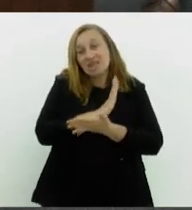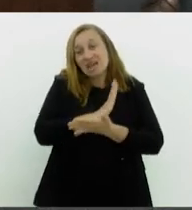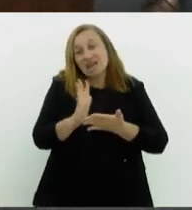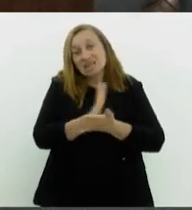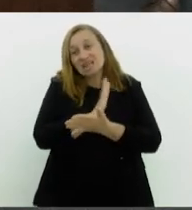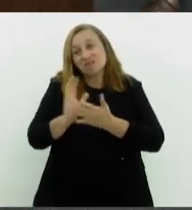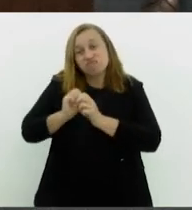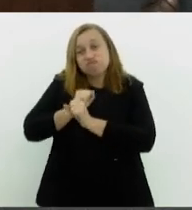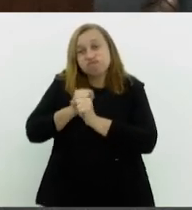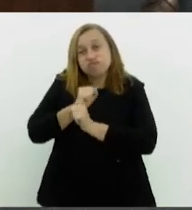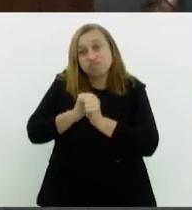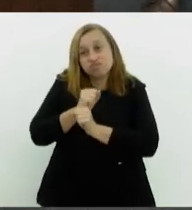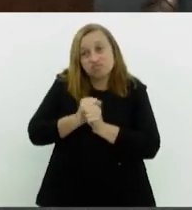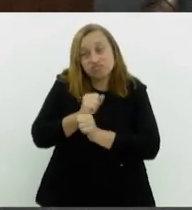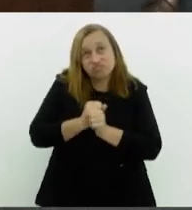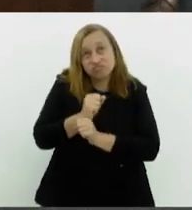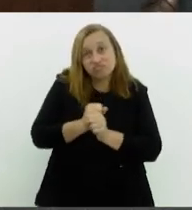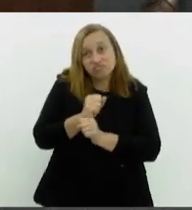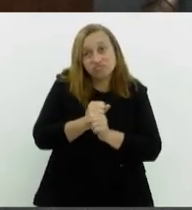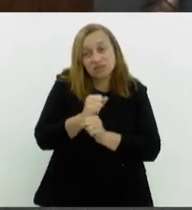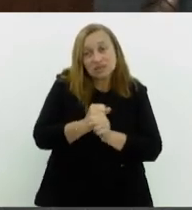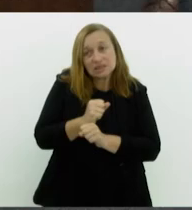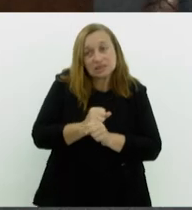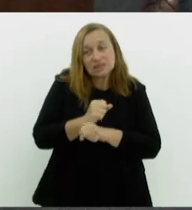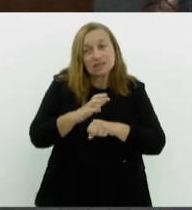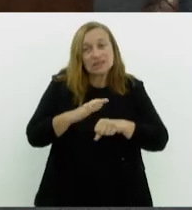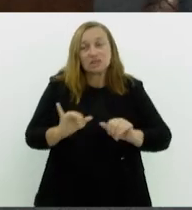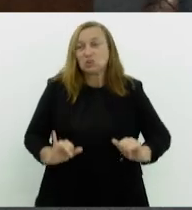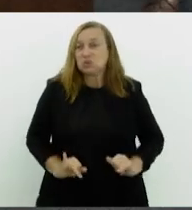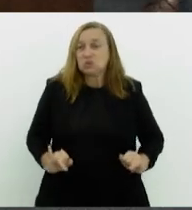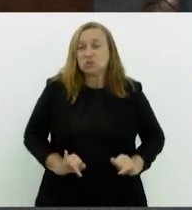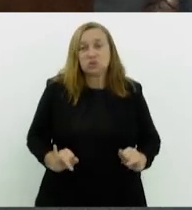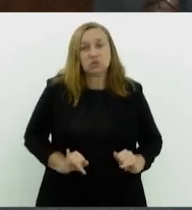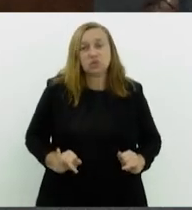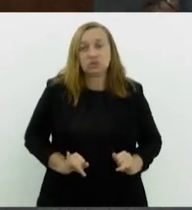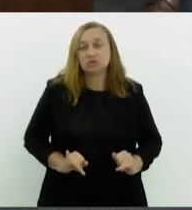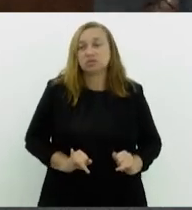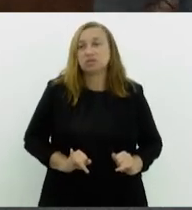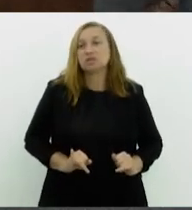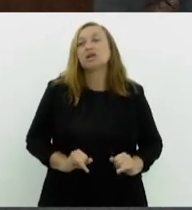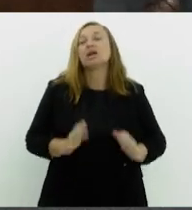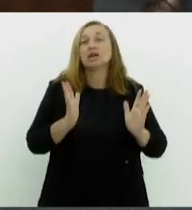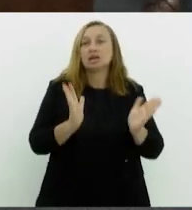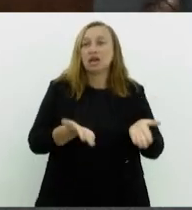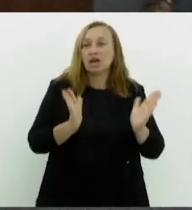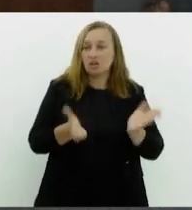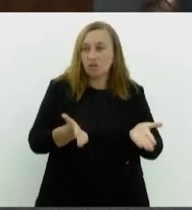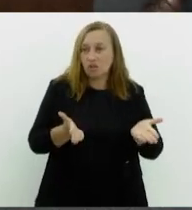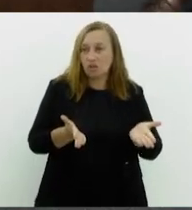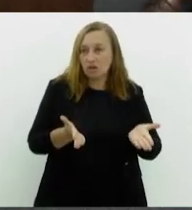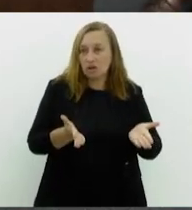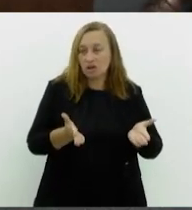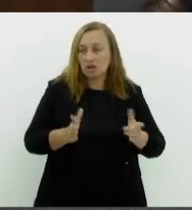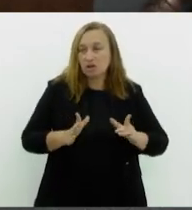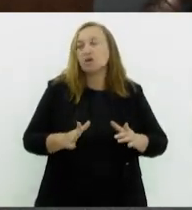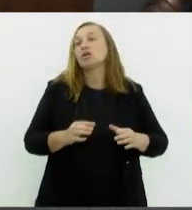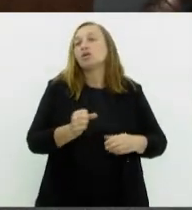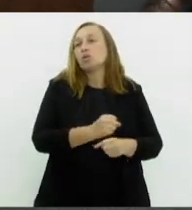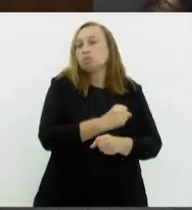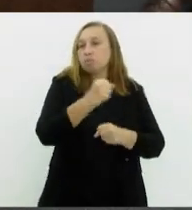e anos e anos e anos, levando as pessoas a um sofrimento constante e que agora o poder público, graças às ações como